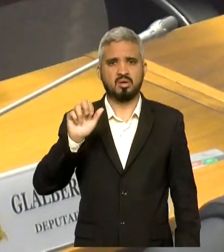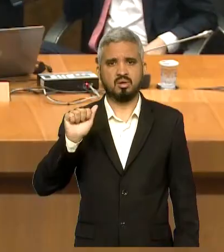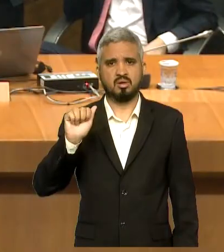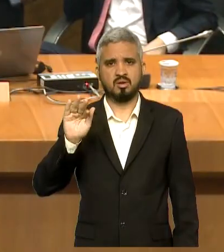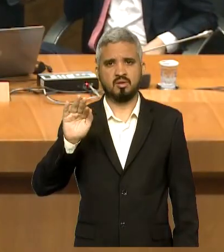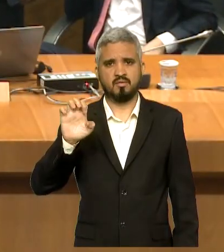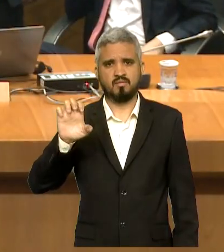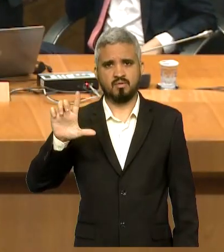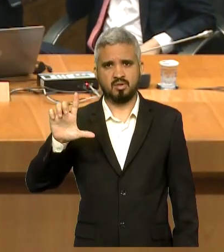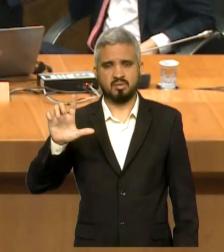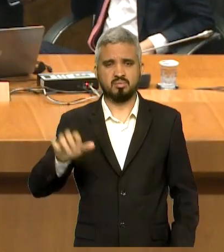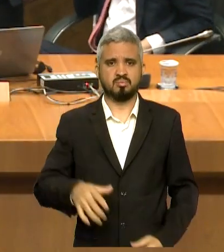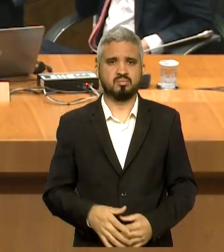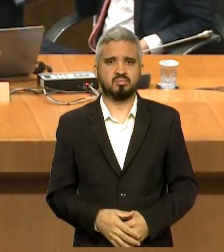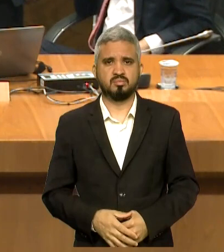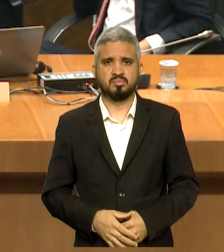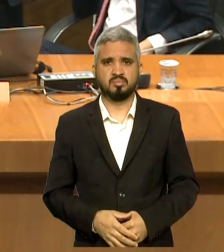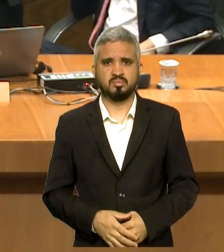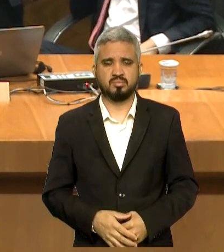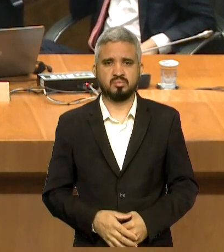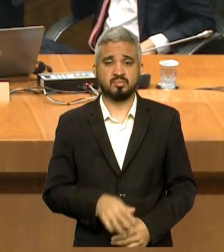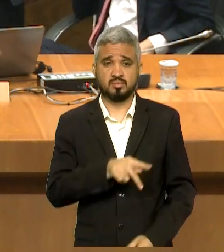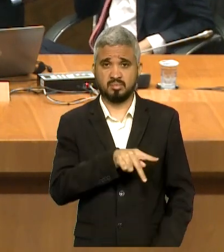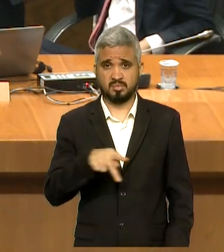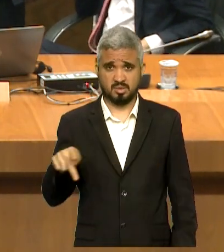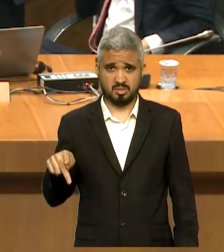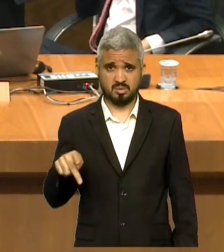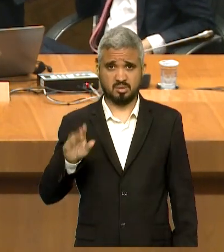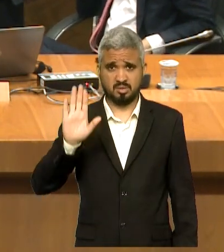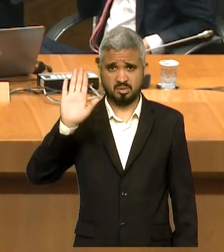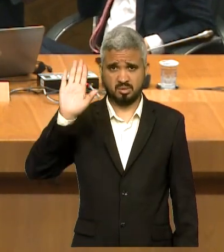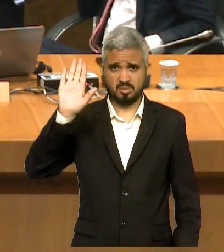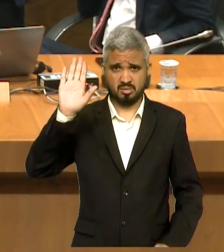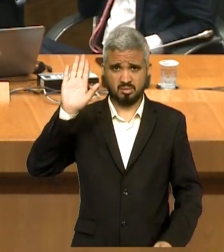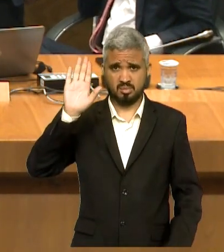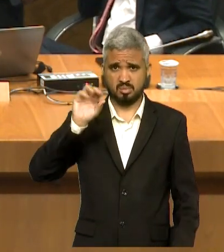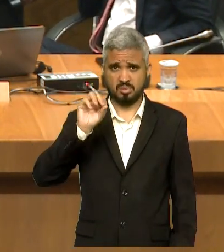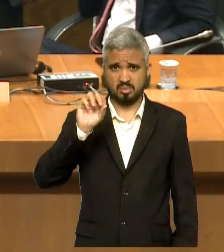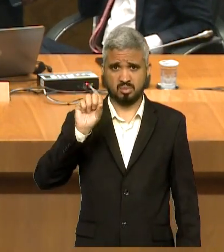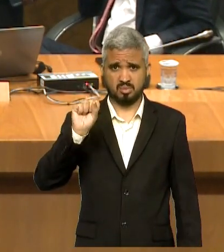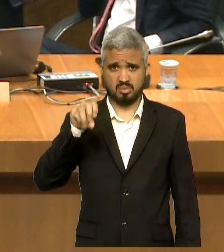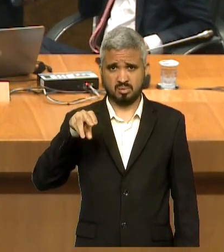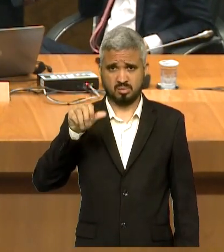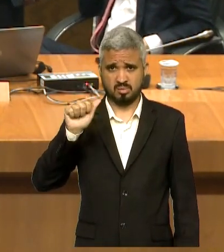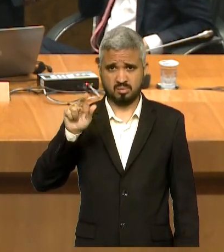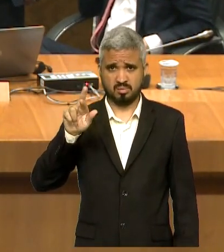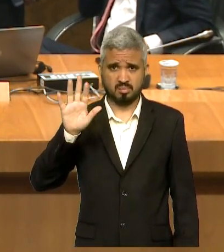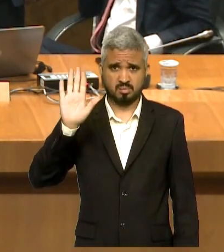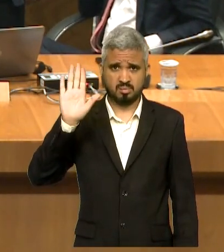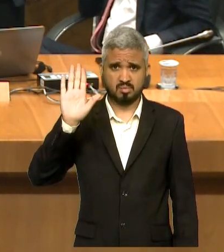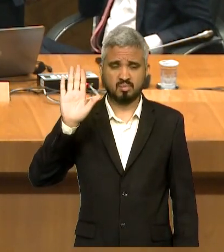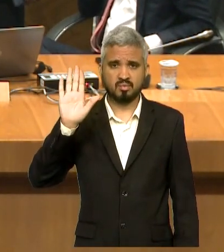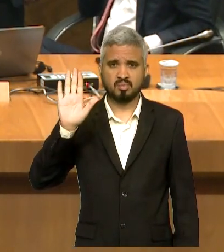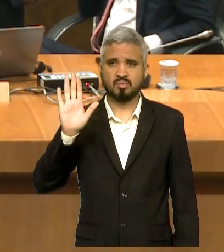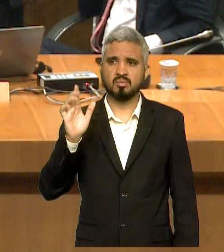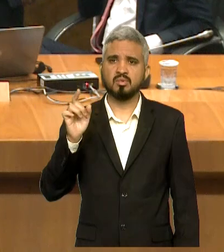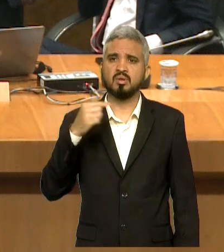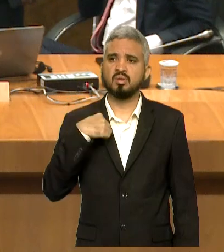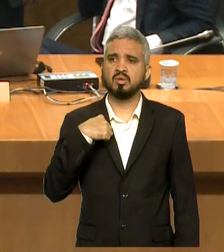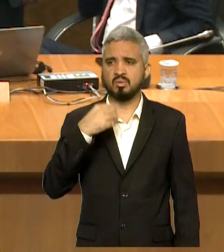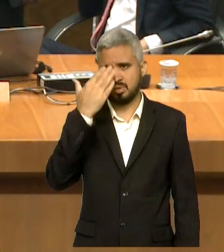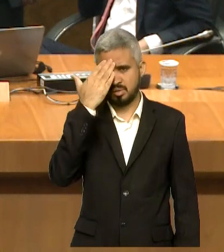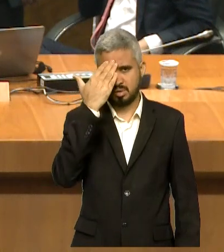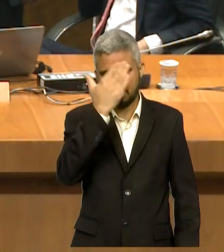Rafael. Então, Presidente, eu quero só agradecer os deputados que solicitaram para subscreverem